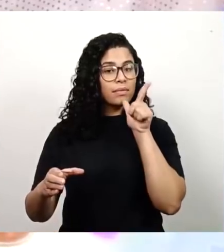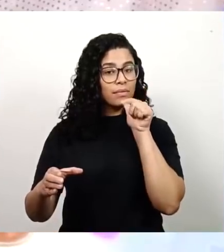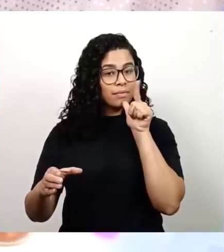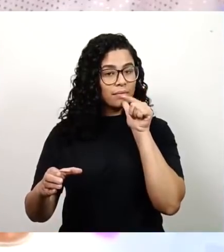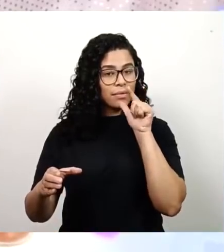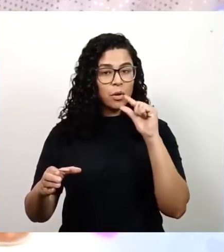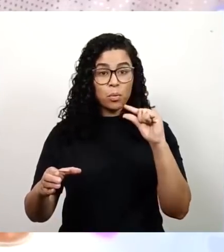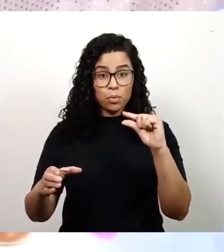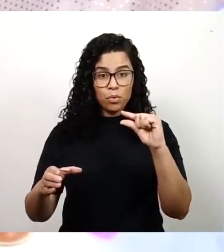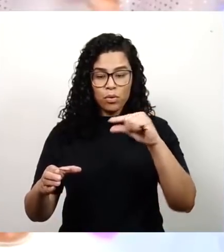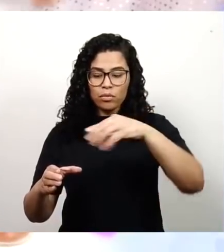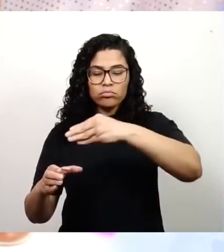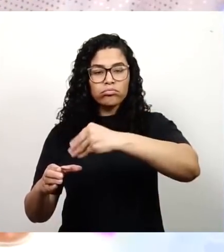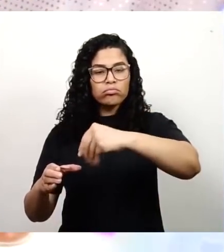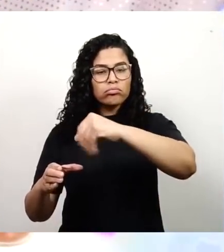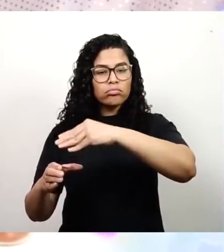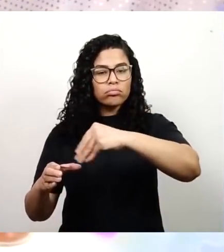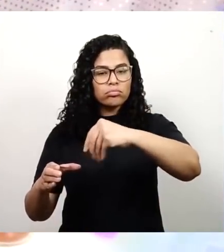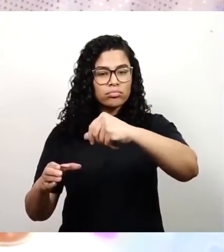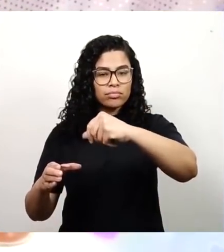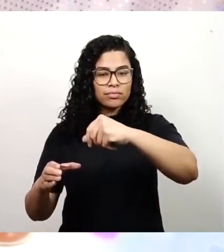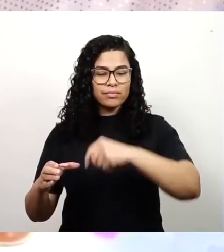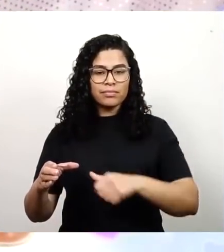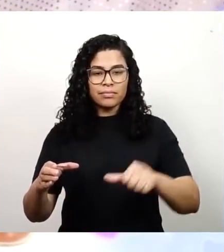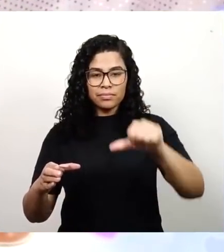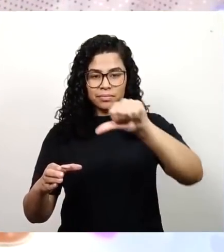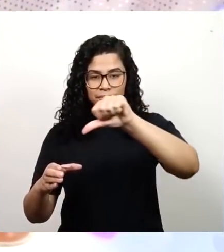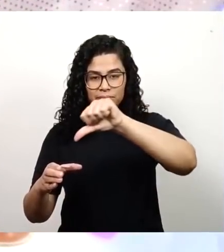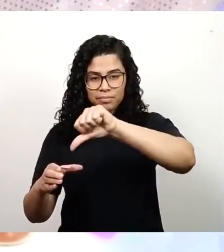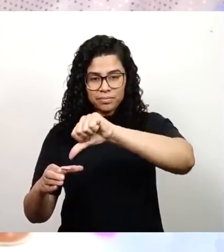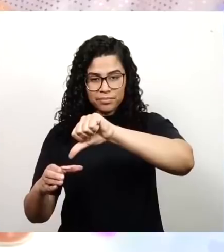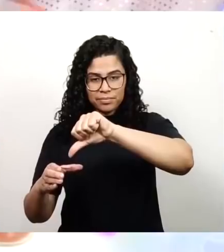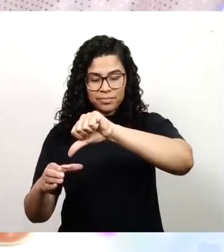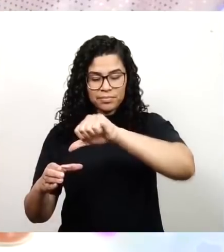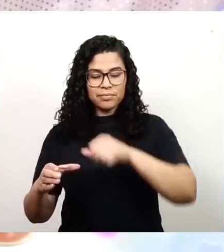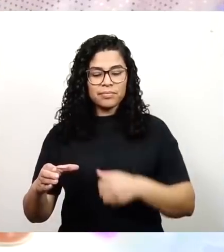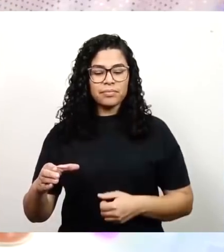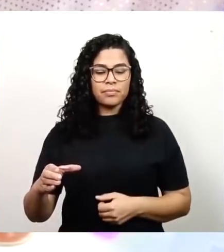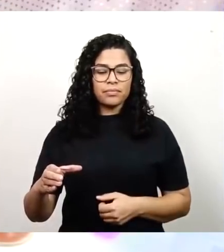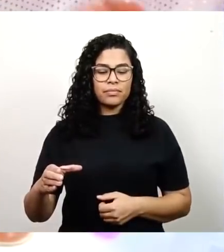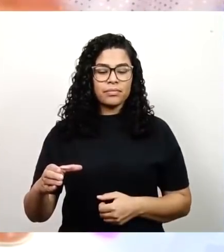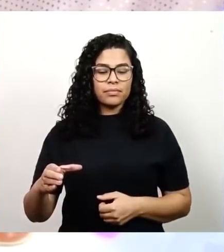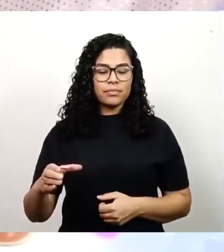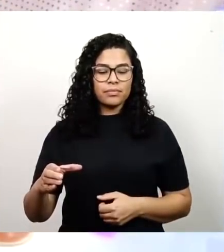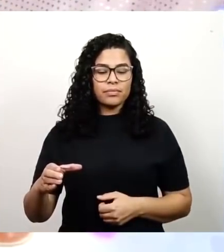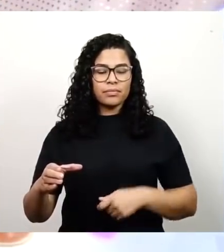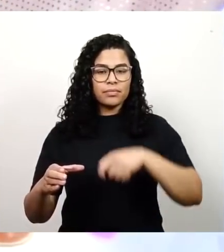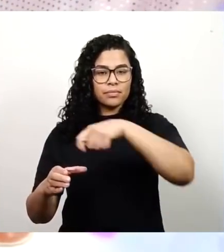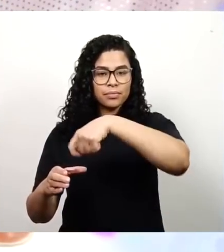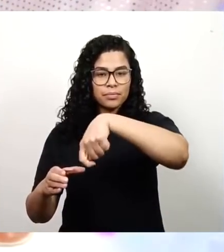Vou fazer o mesmo procedimento de dissolver